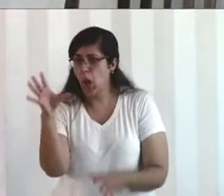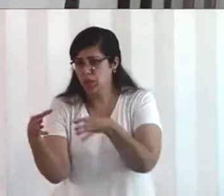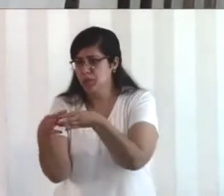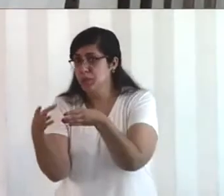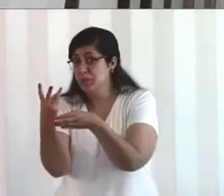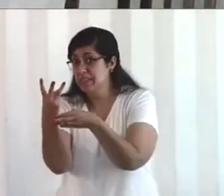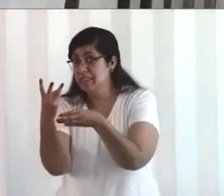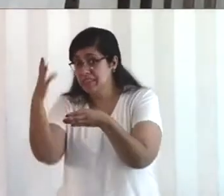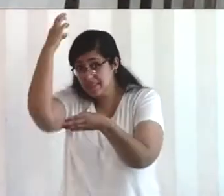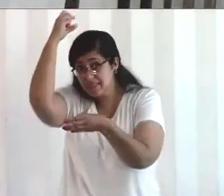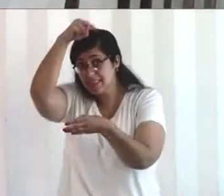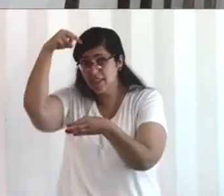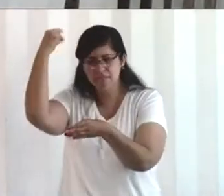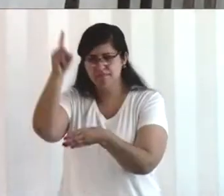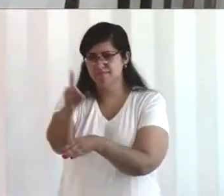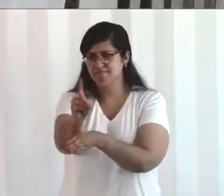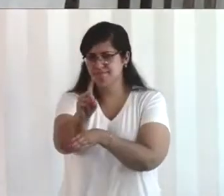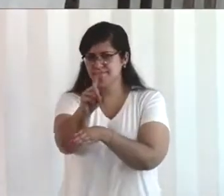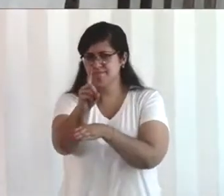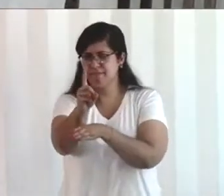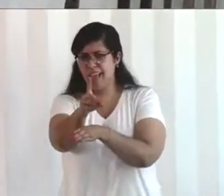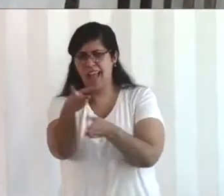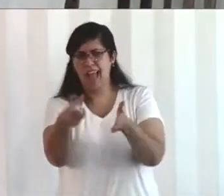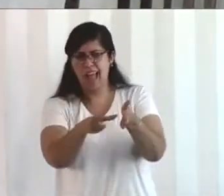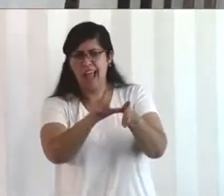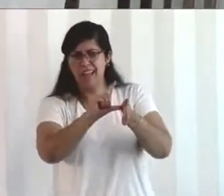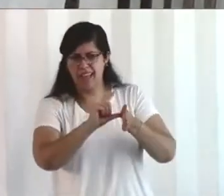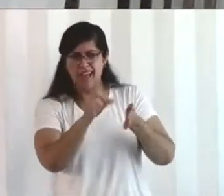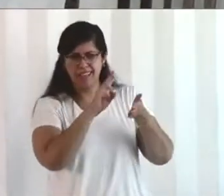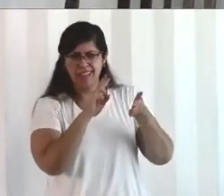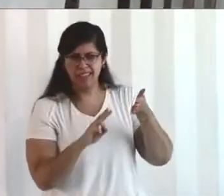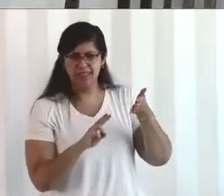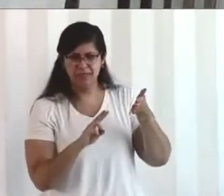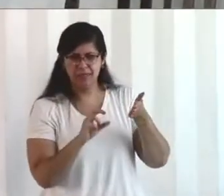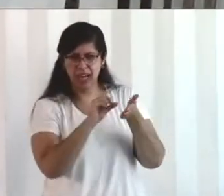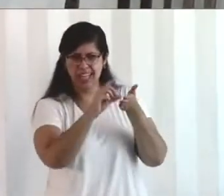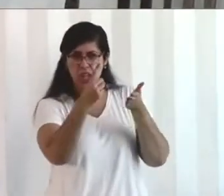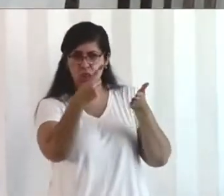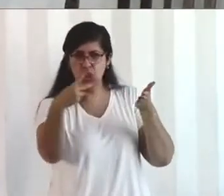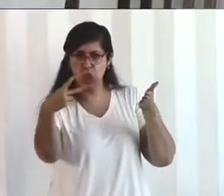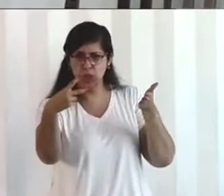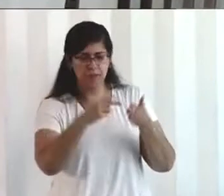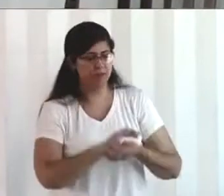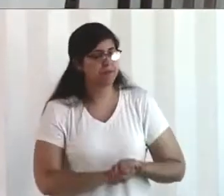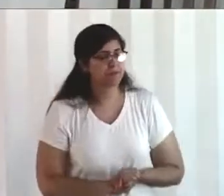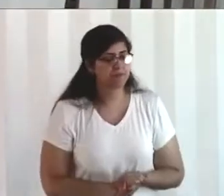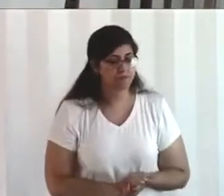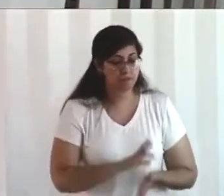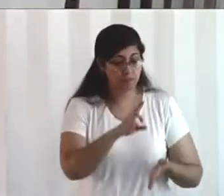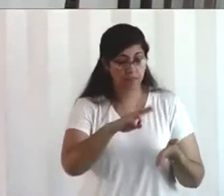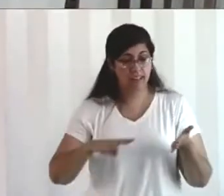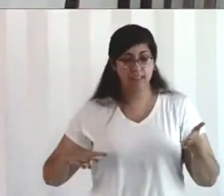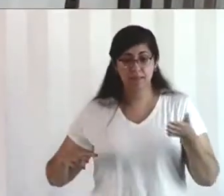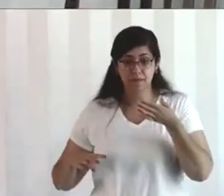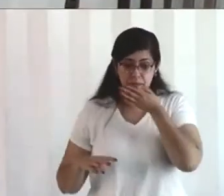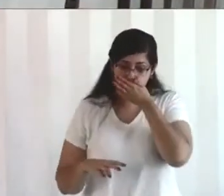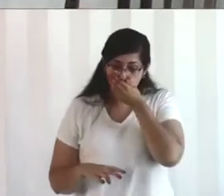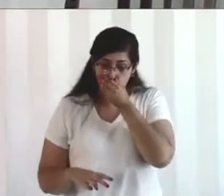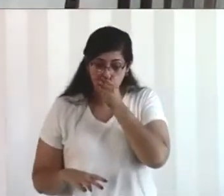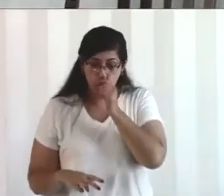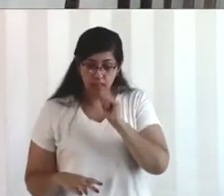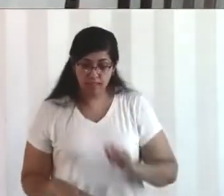versículos atrás, no versículo 2, está escrito assim: depois disso, deixando Paulo Atenas, partiu